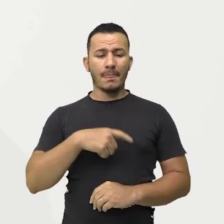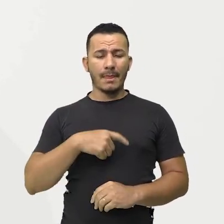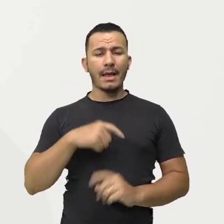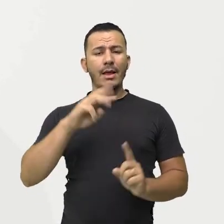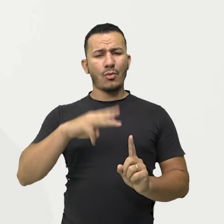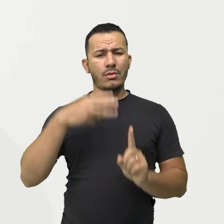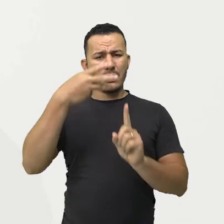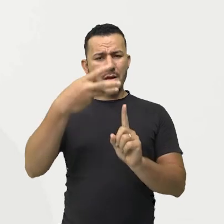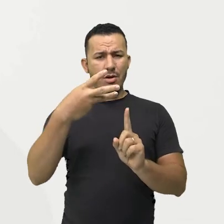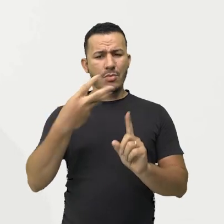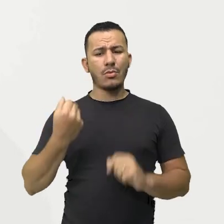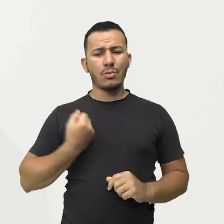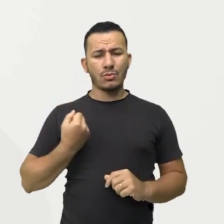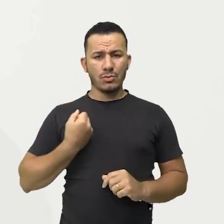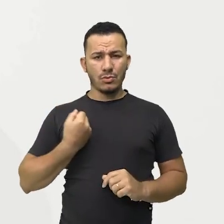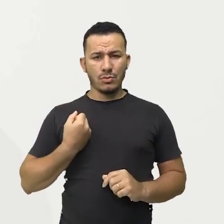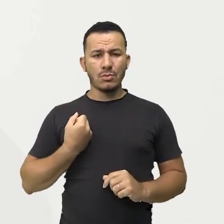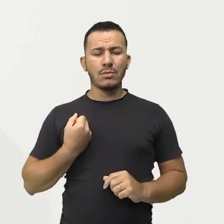de um número,